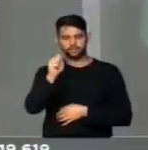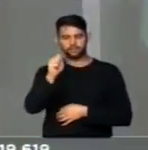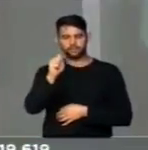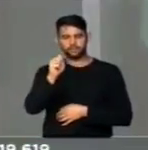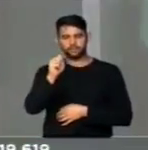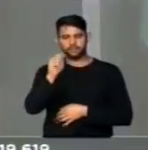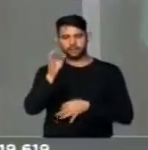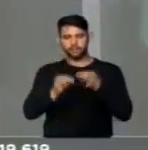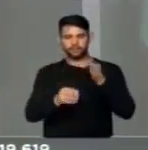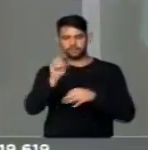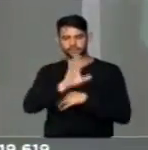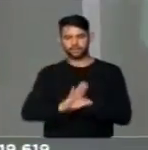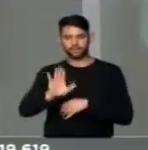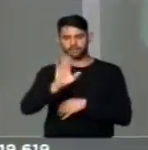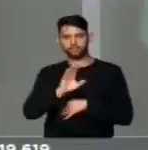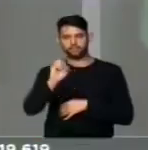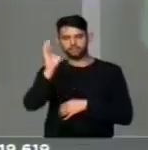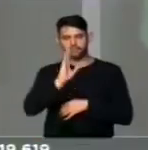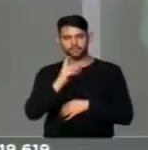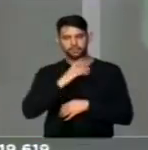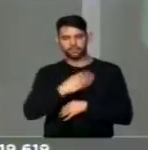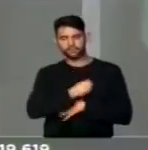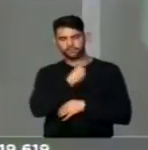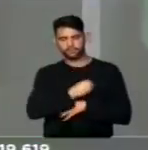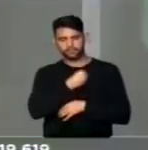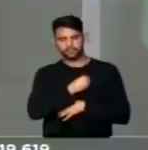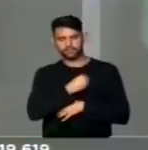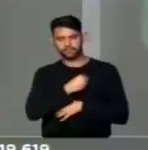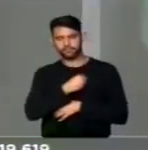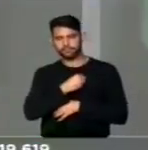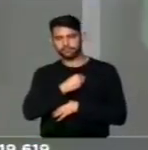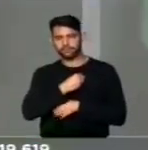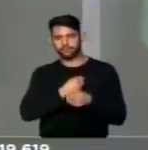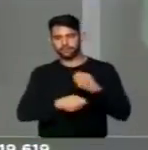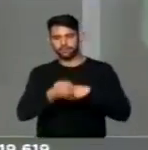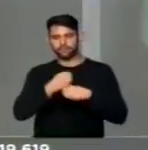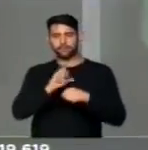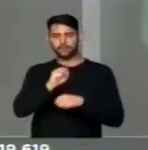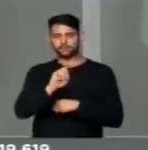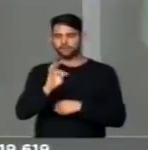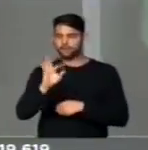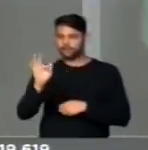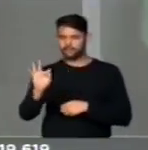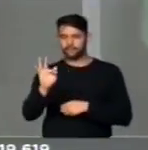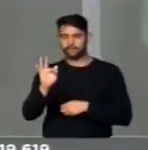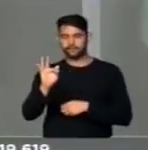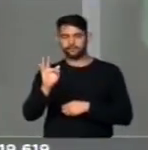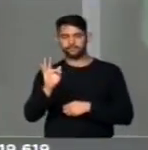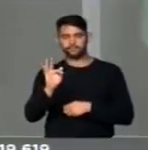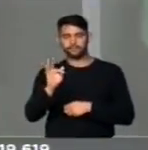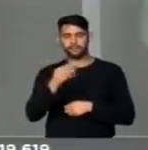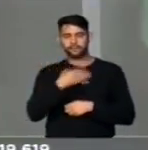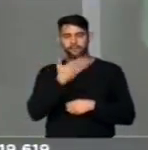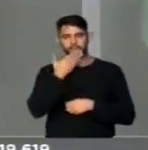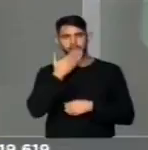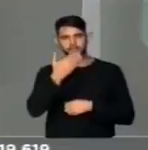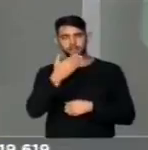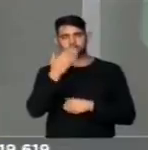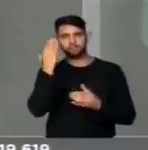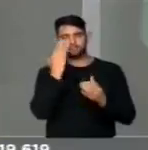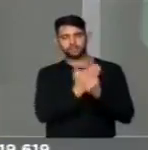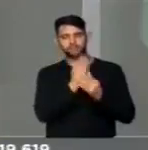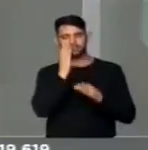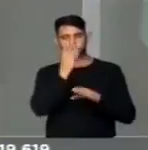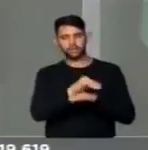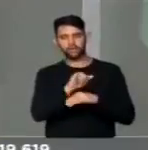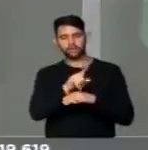a Procuradora-Geral da República em exercício encaminhou ao Supremo Tribunal Federal o parecer de ação direta